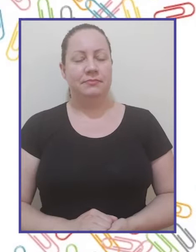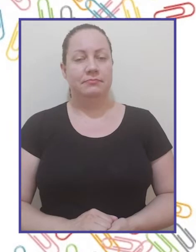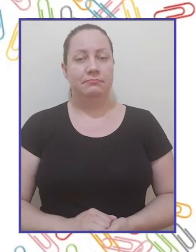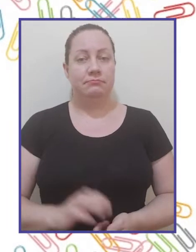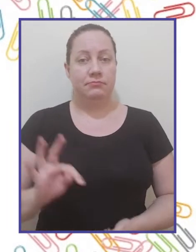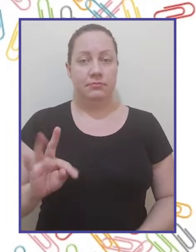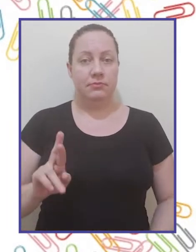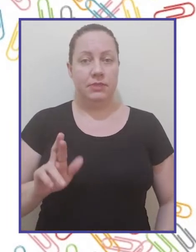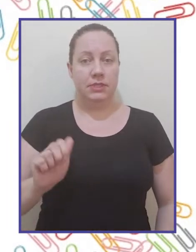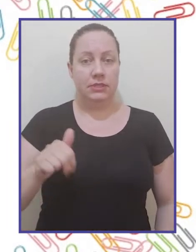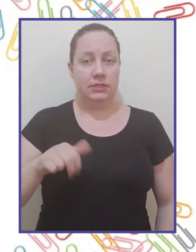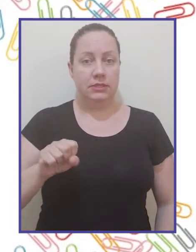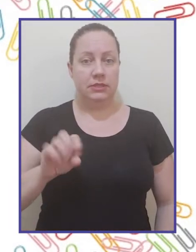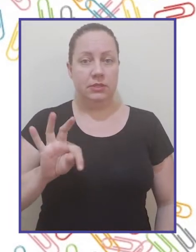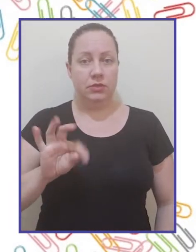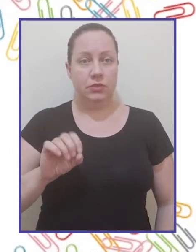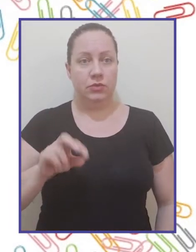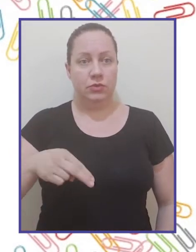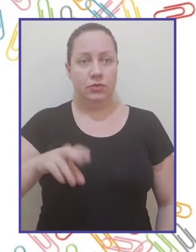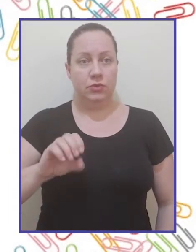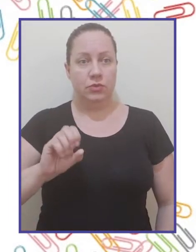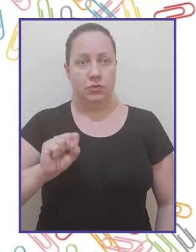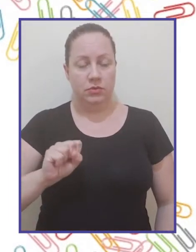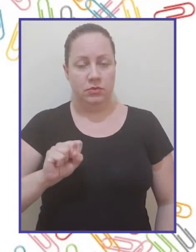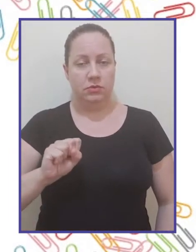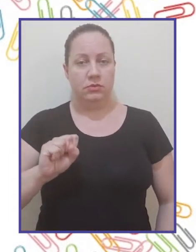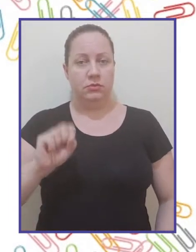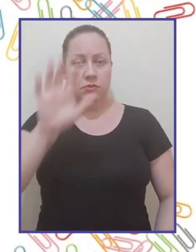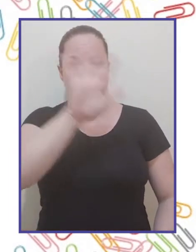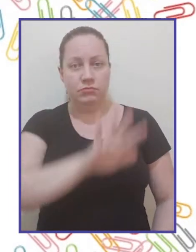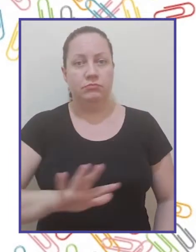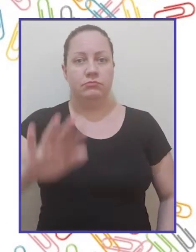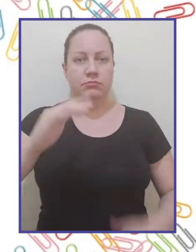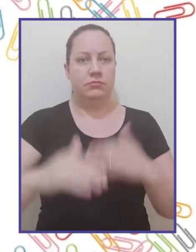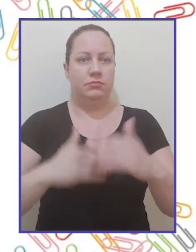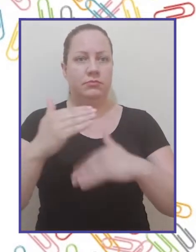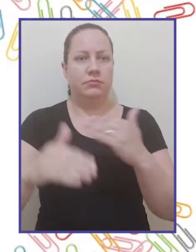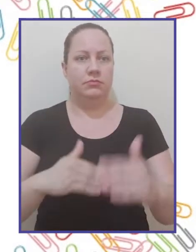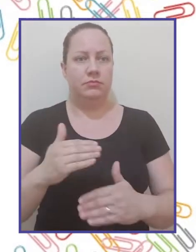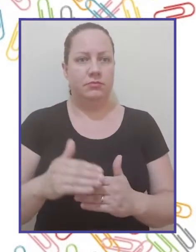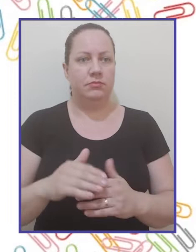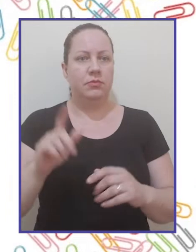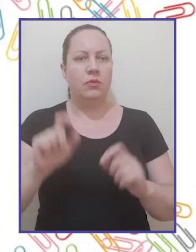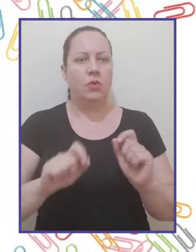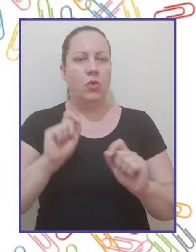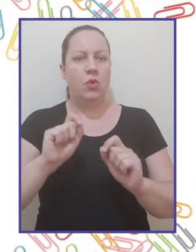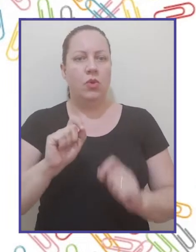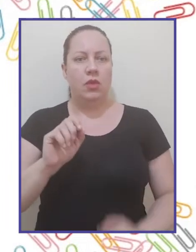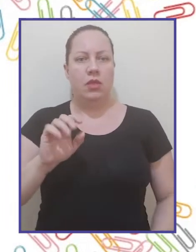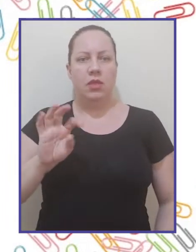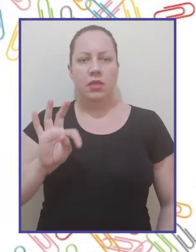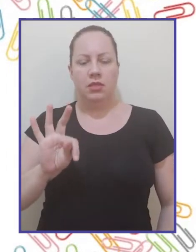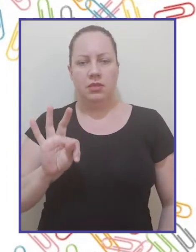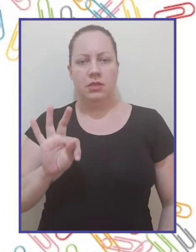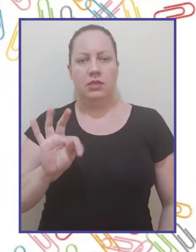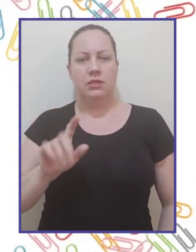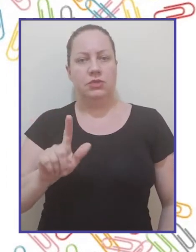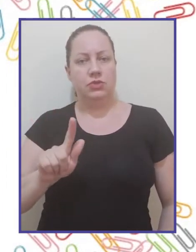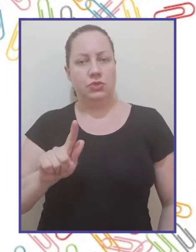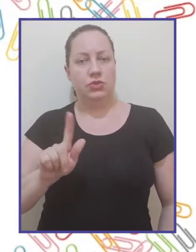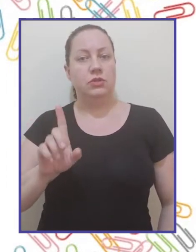Os transtornos globais do desenvolvimento, conhecidos também como TGDs, são marcados